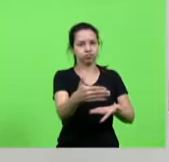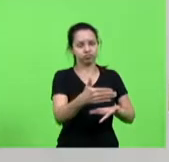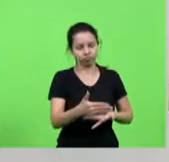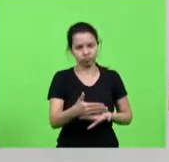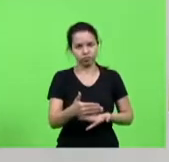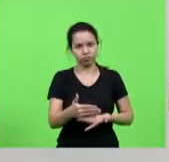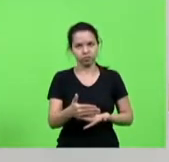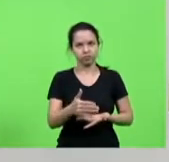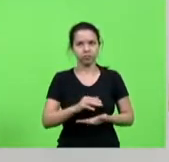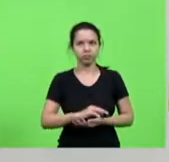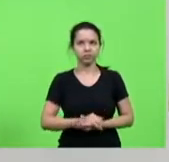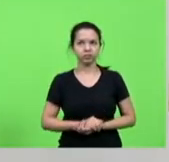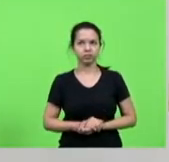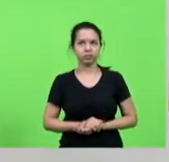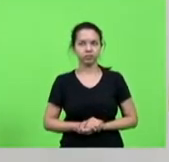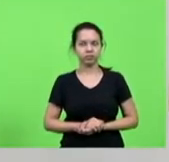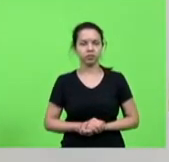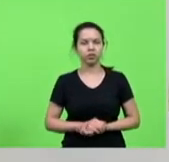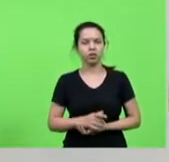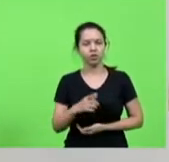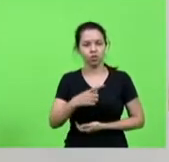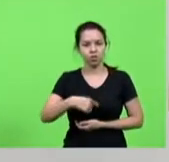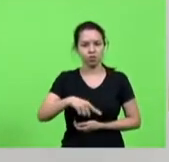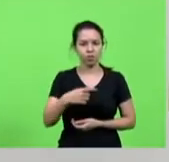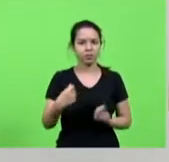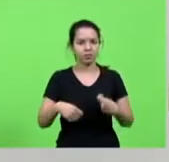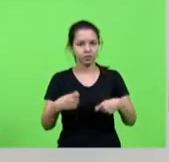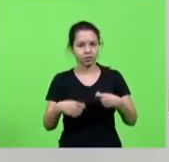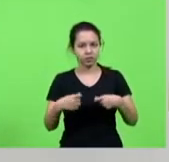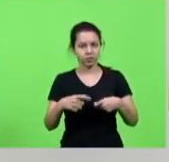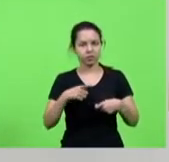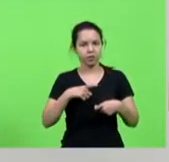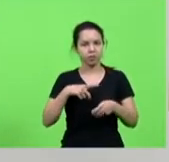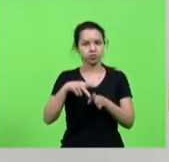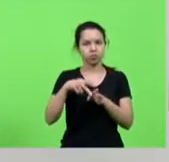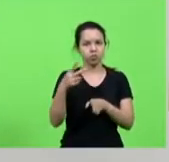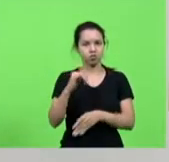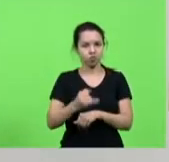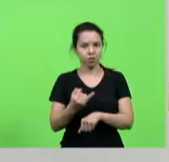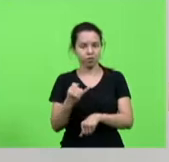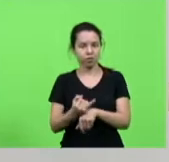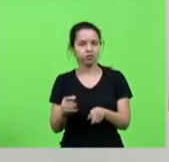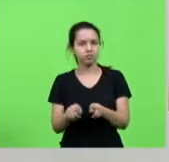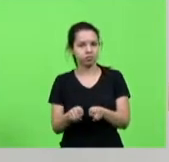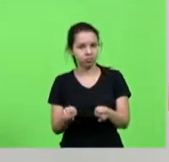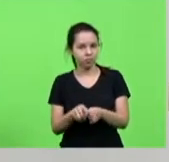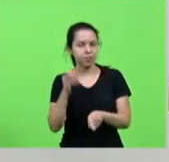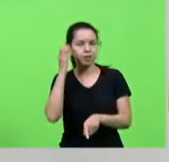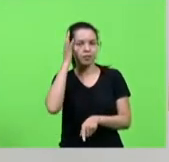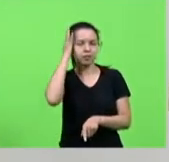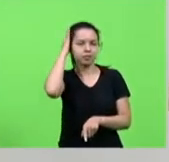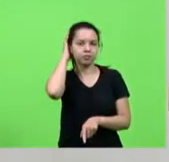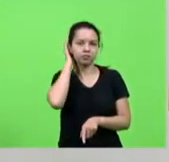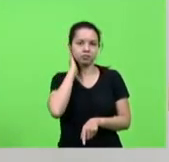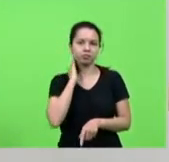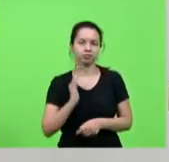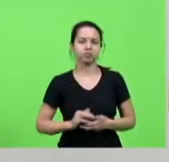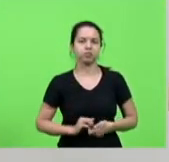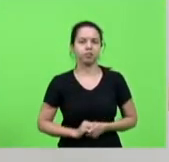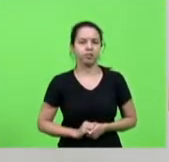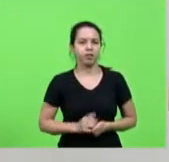Noves Fora ainda tem uma cavalgadura em Joinville que está tentando ali implantar ali uma conurbação, ou